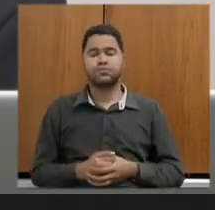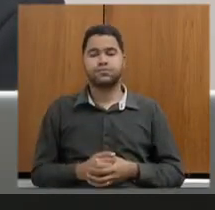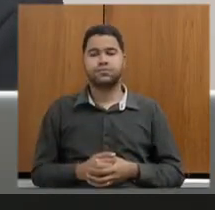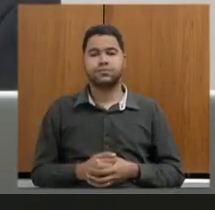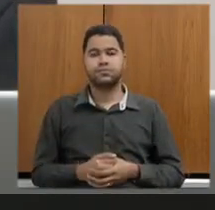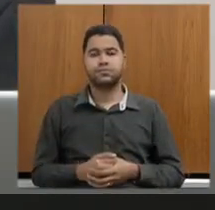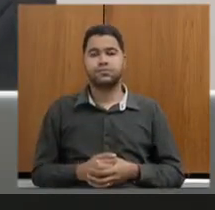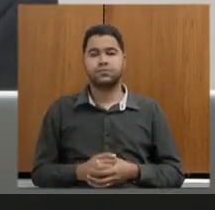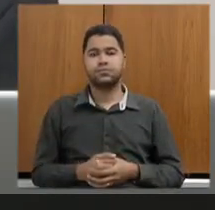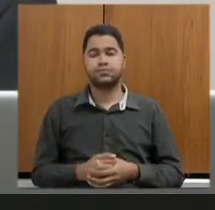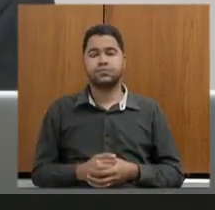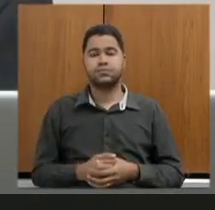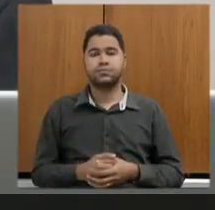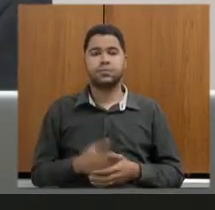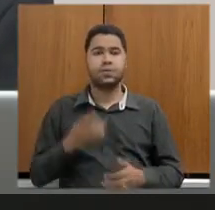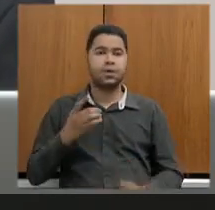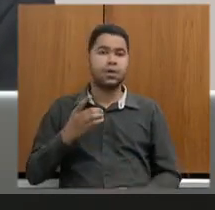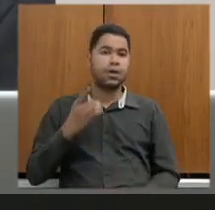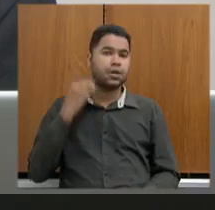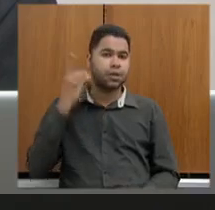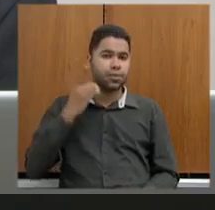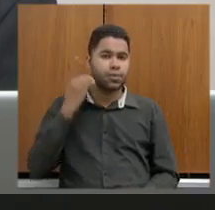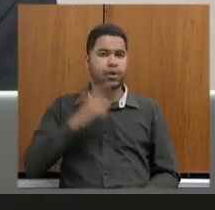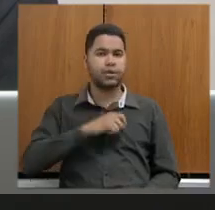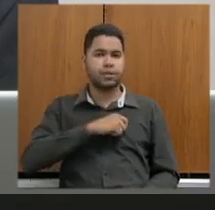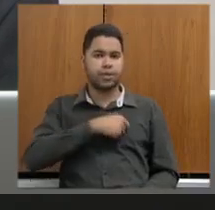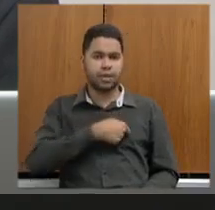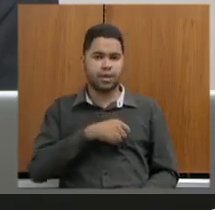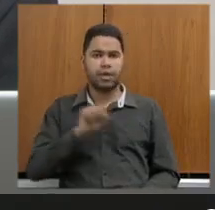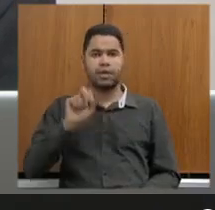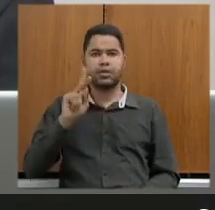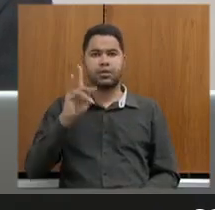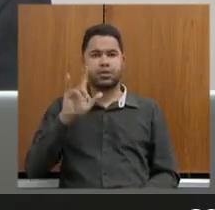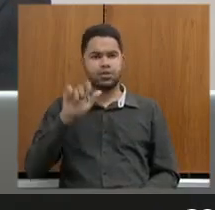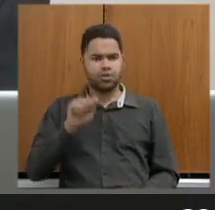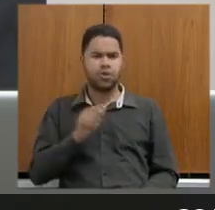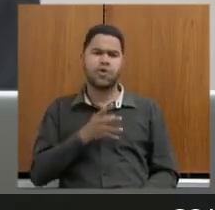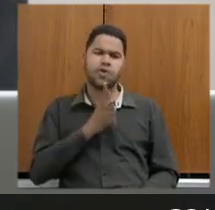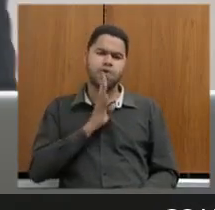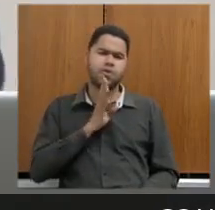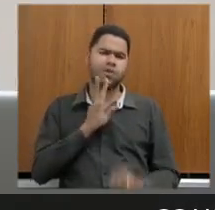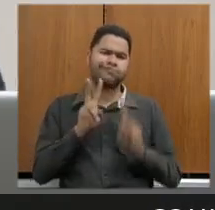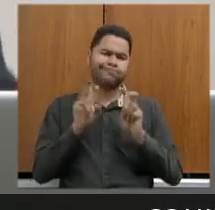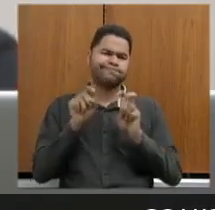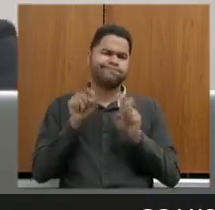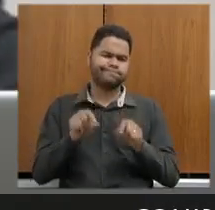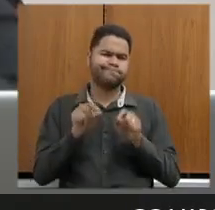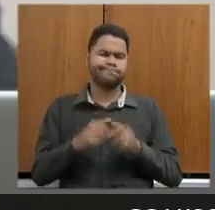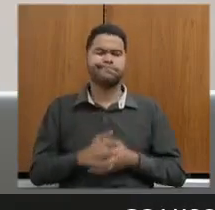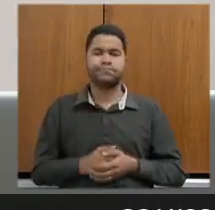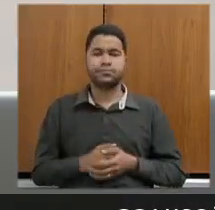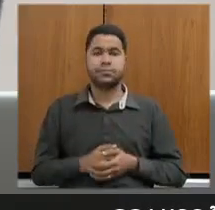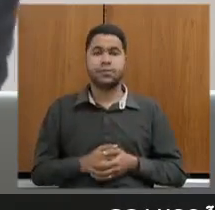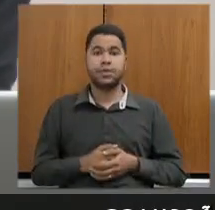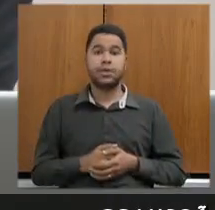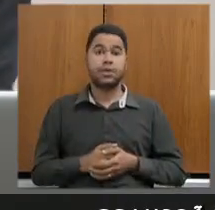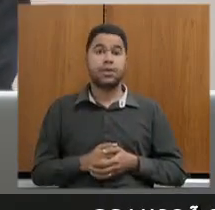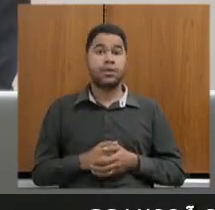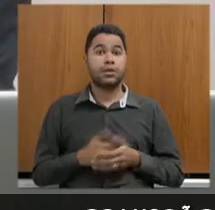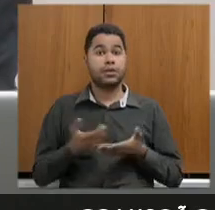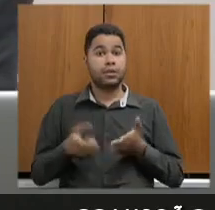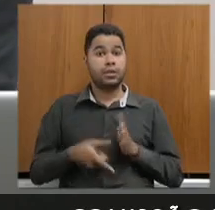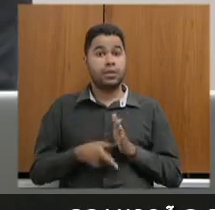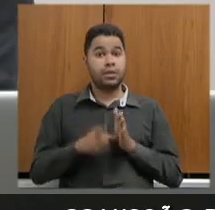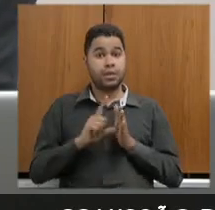fazer em blocos de três a deputada delegada Sheila também conhece com profundidade o assunto e antes de fazê-la